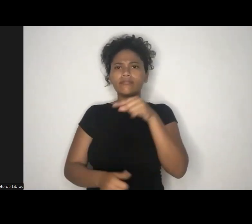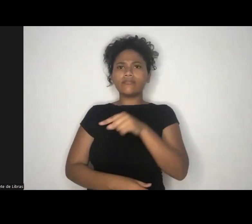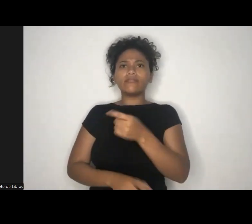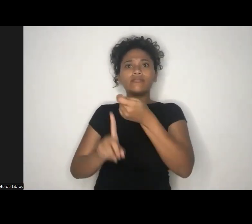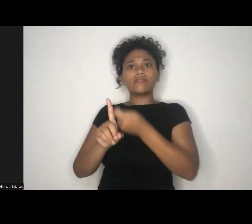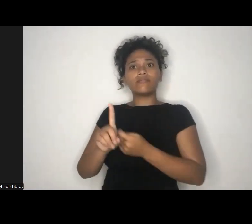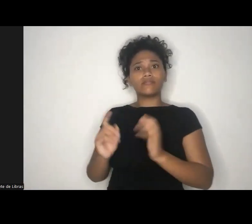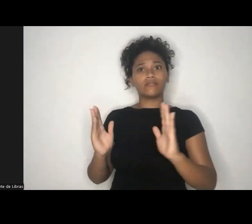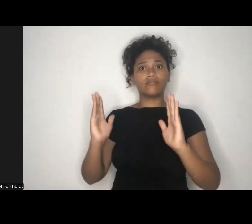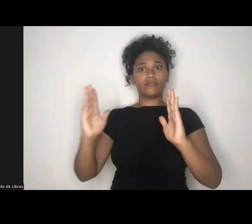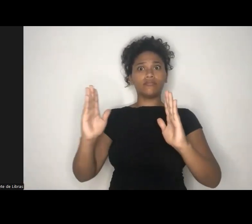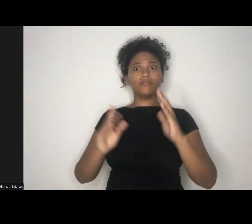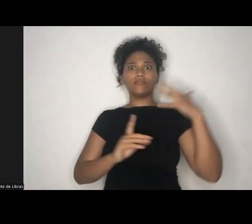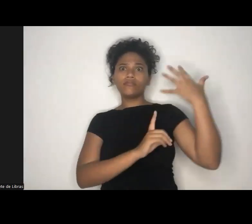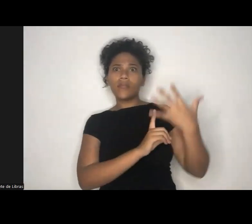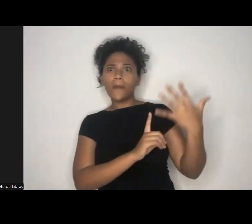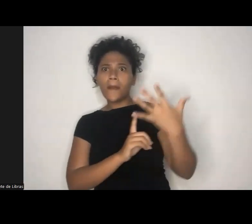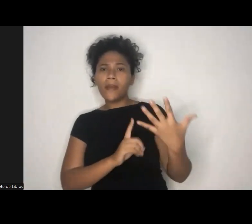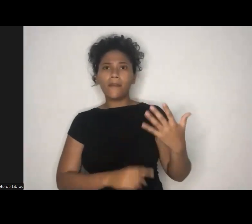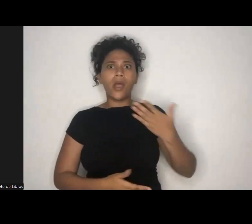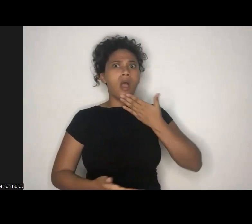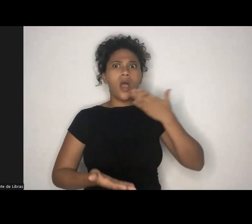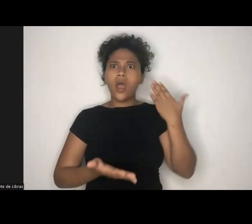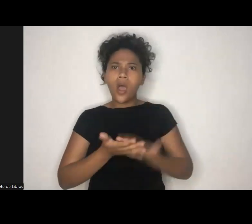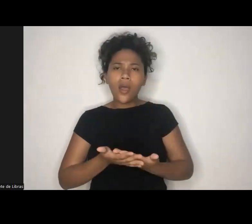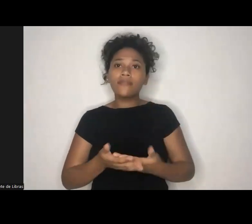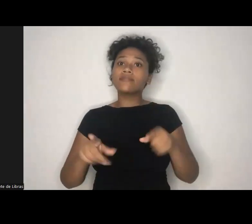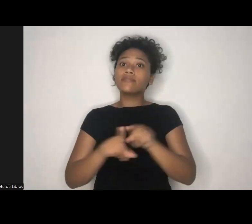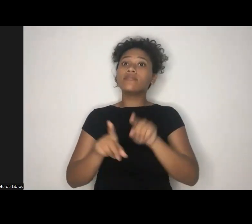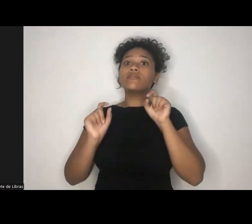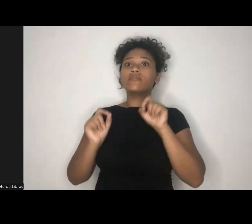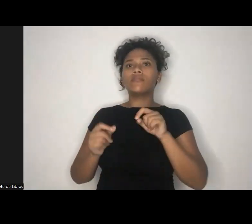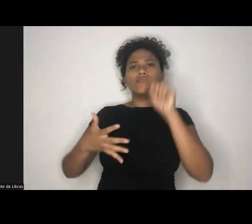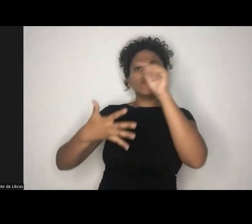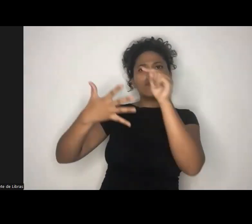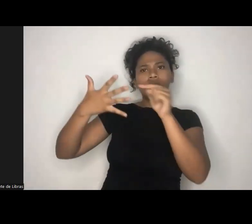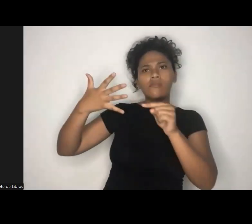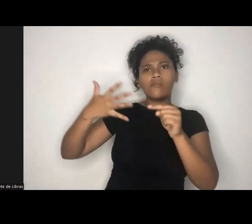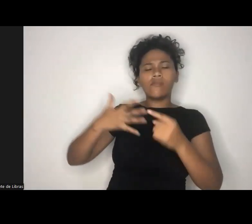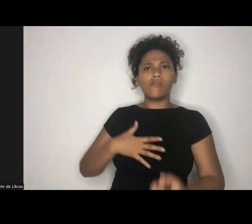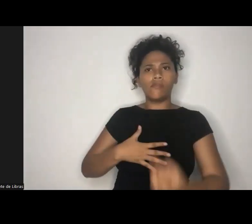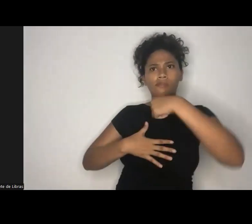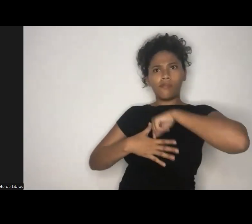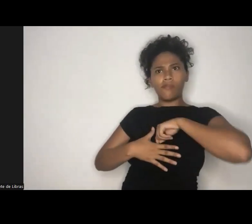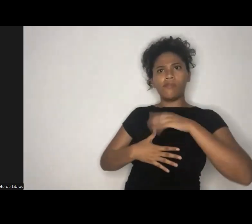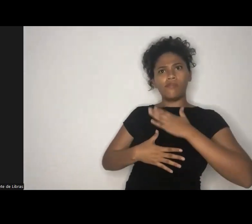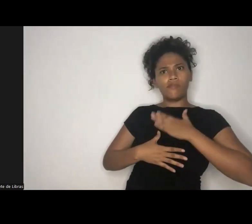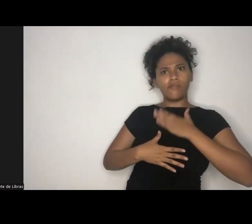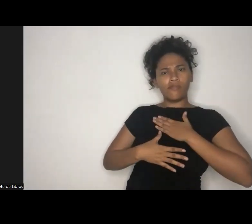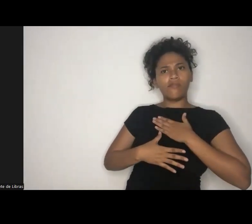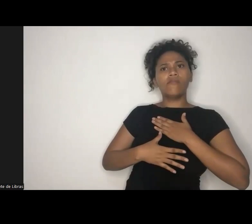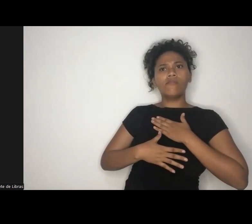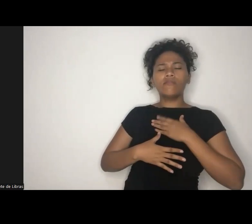mês de palestras né Foi incrível inclusive para balizar várias questões internas subjetivas que eu venho